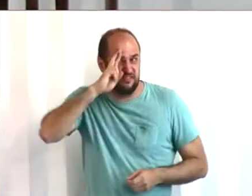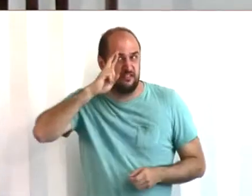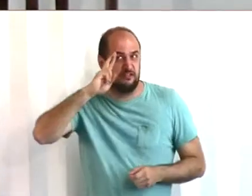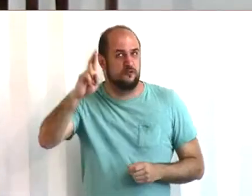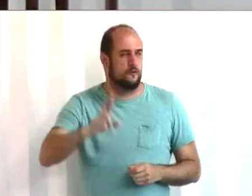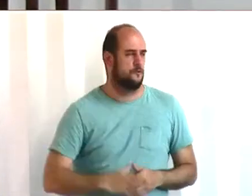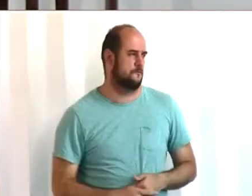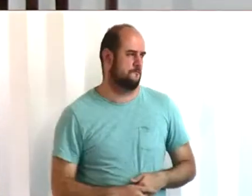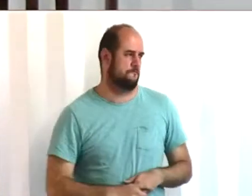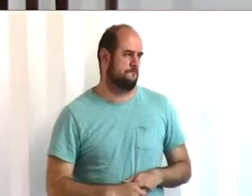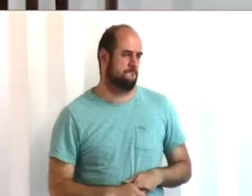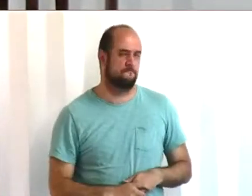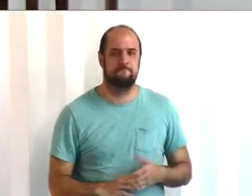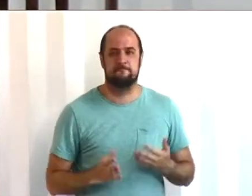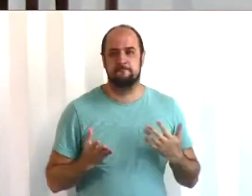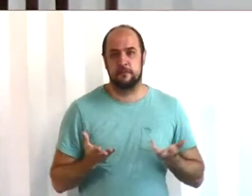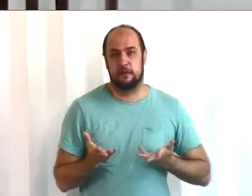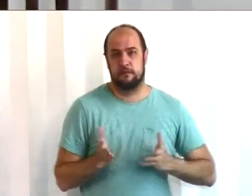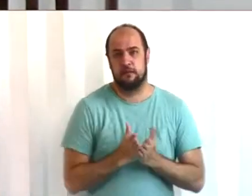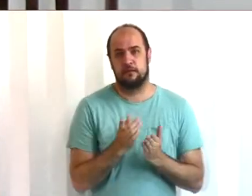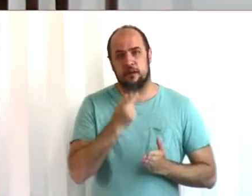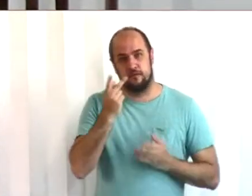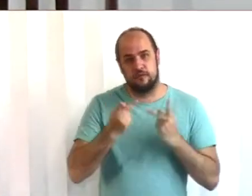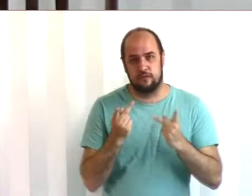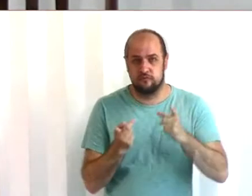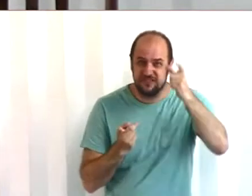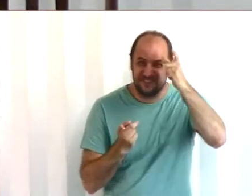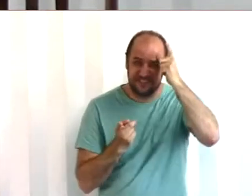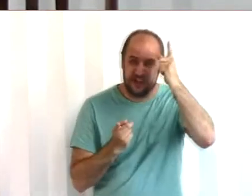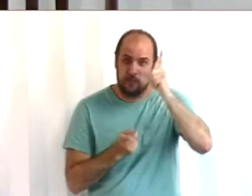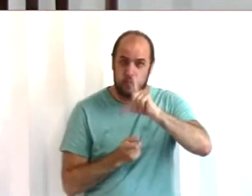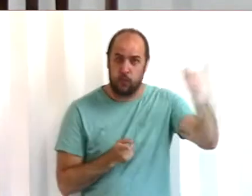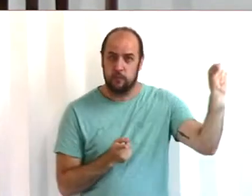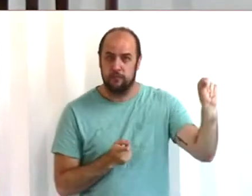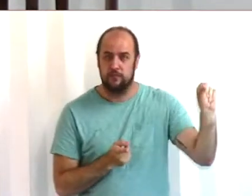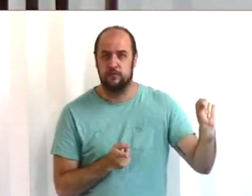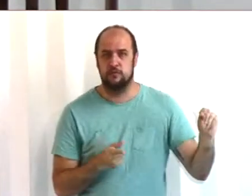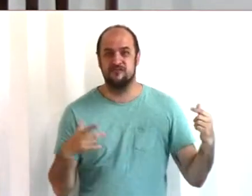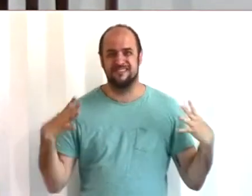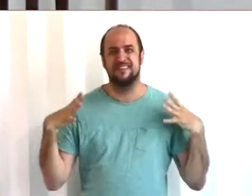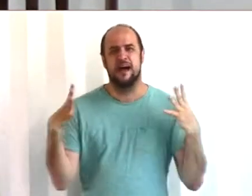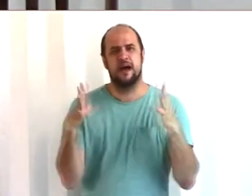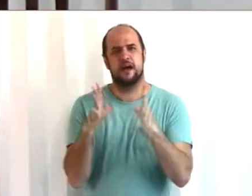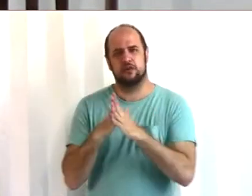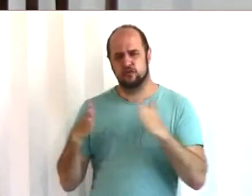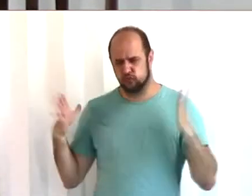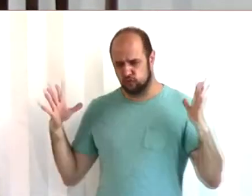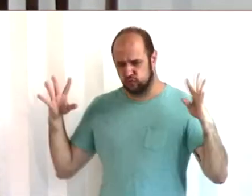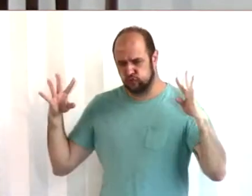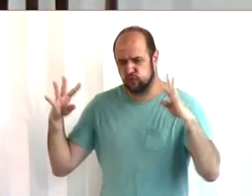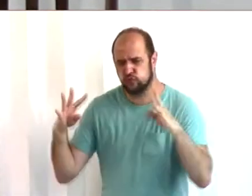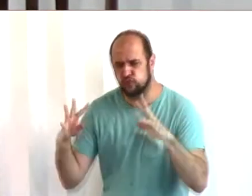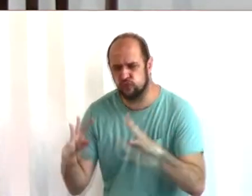Mas a palavra de Deus também diz que depois que Satanás se ausentou dele, os anjos vieram e o serviram.